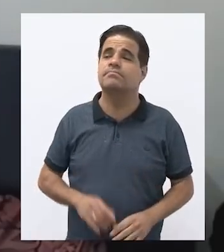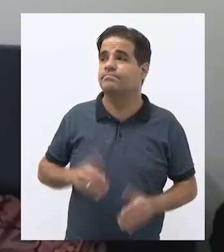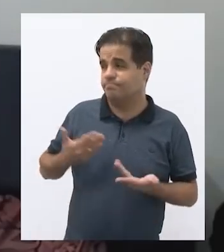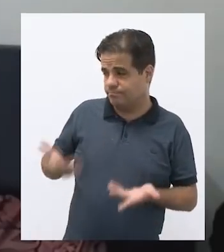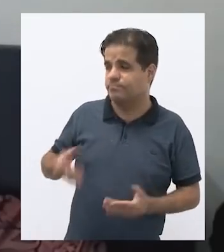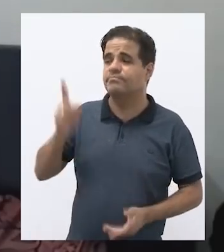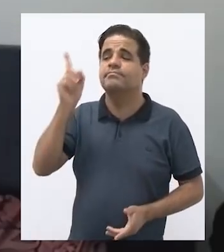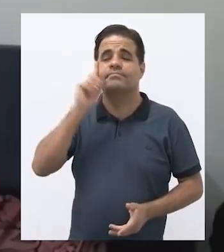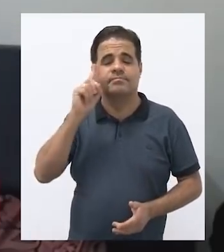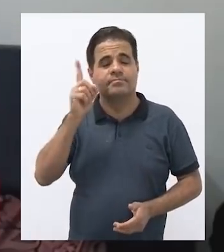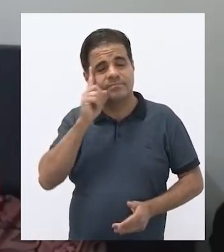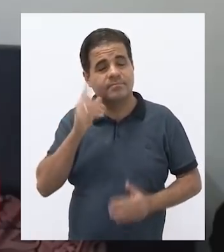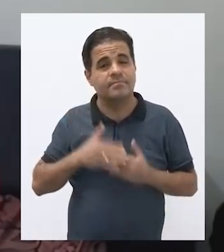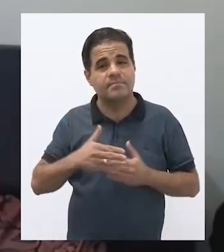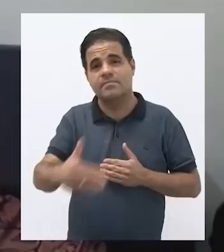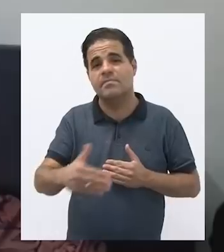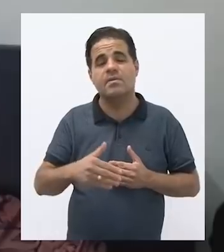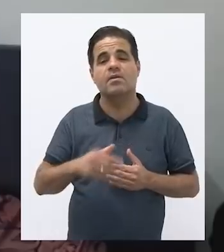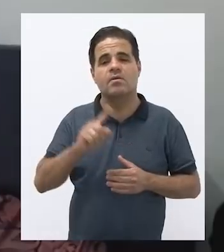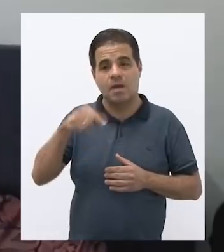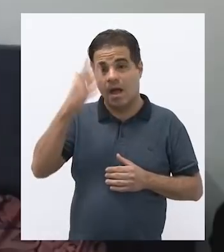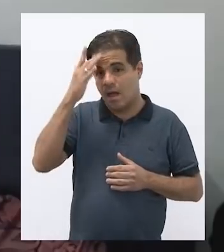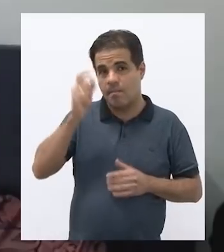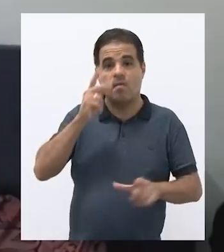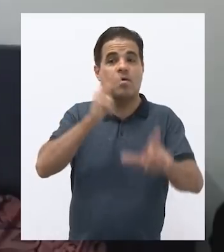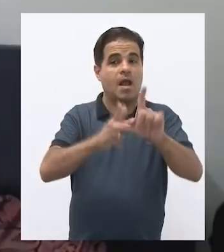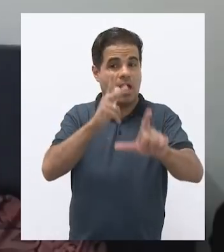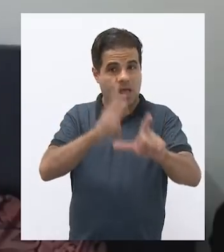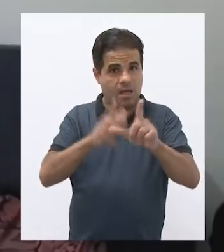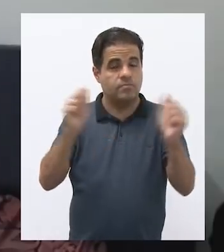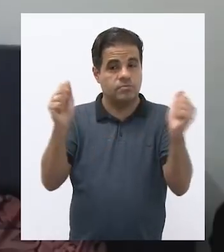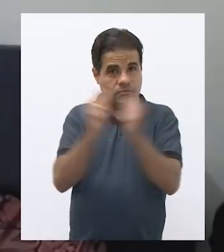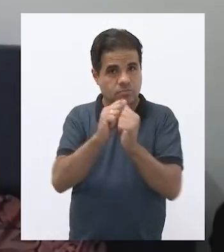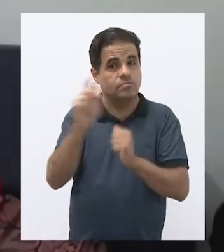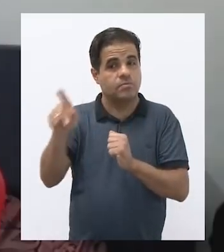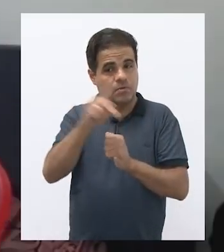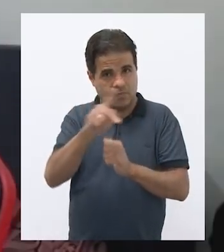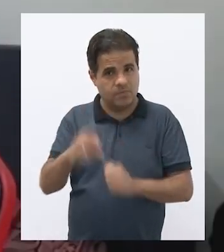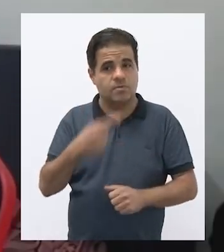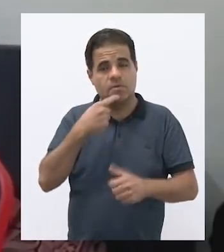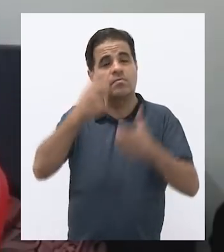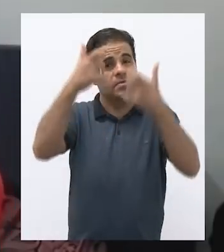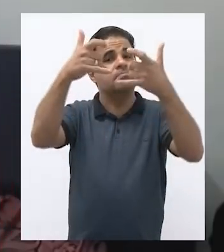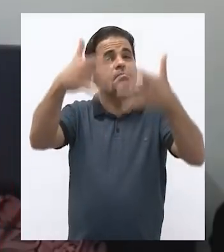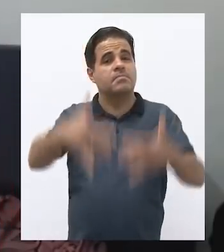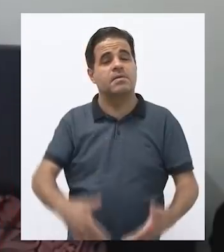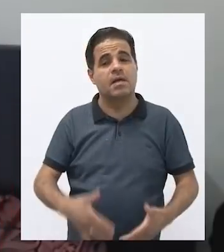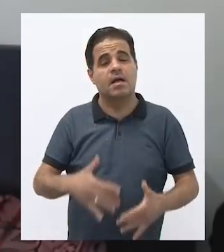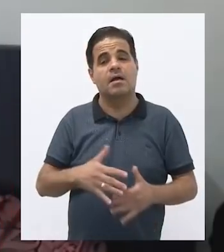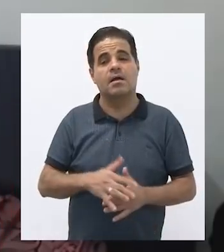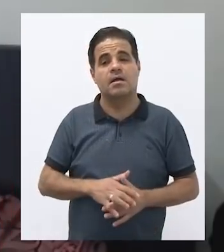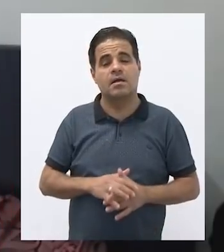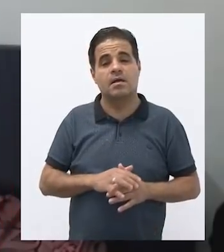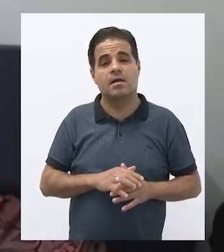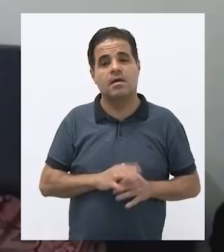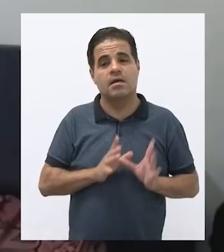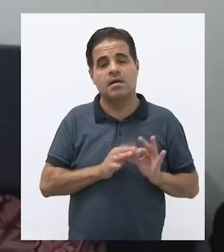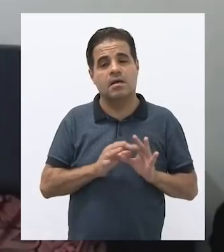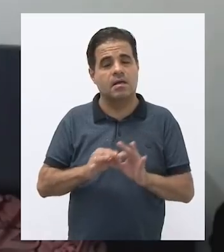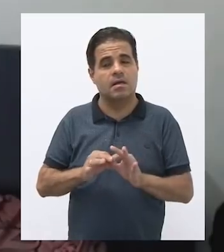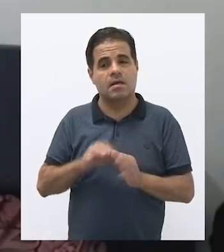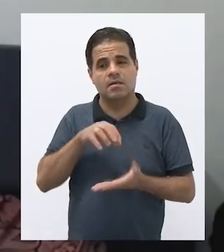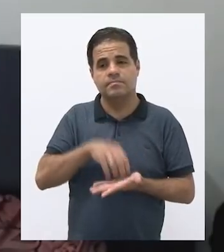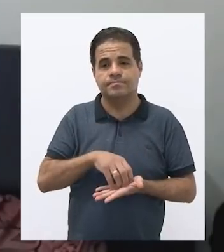Nesses dias, eu vou até fazer uma live amanhã, provavelmente com os professores, para falar sobre isso. Mas contextualiza o que é a